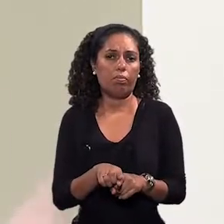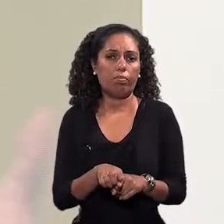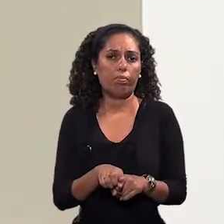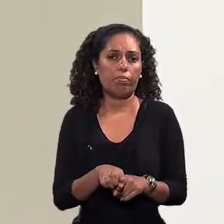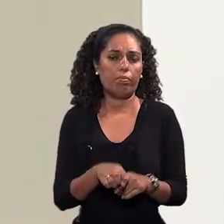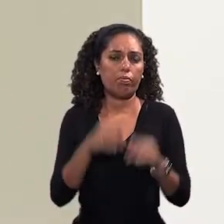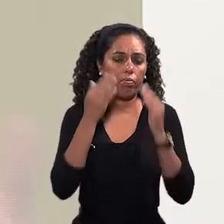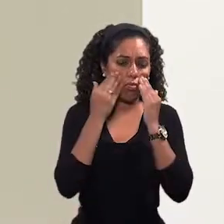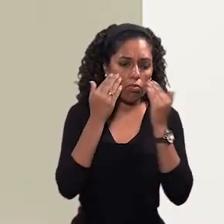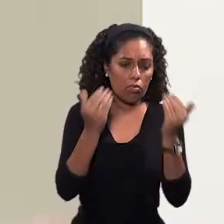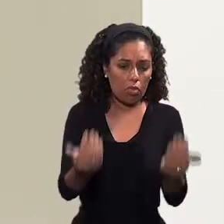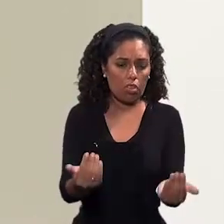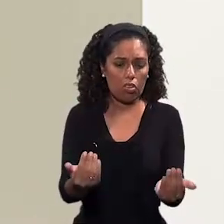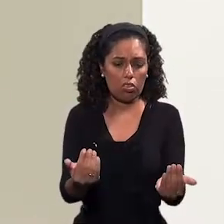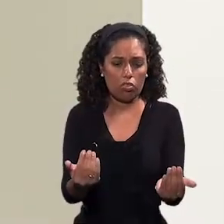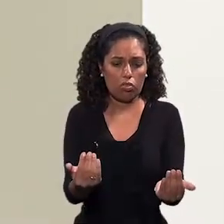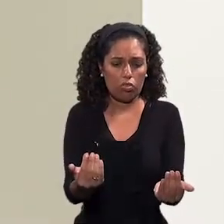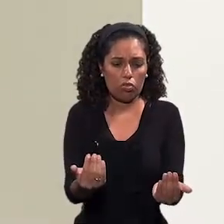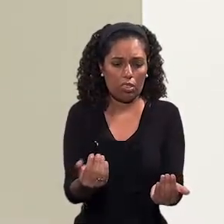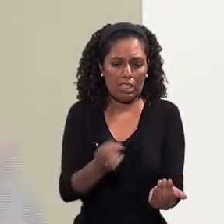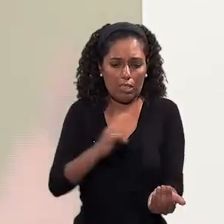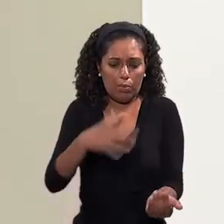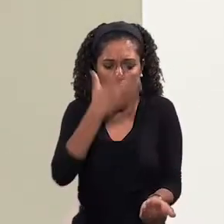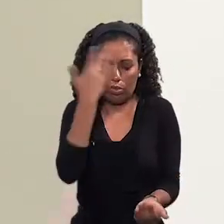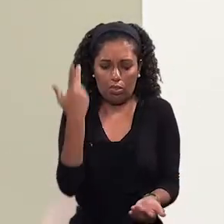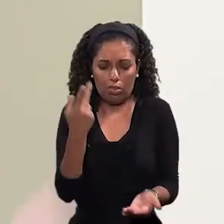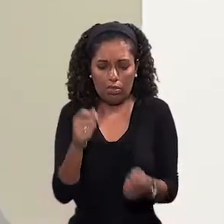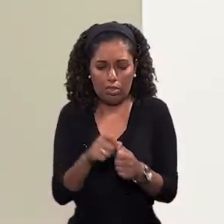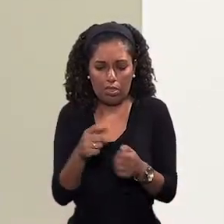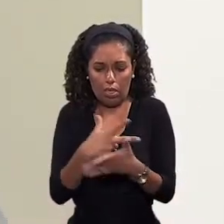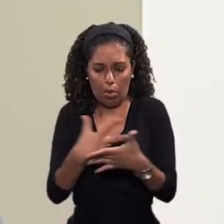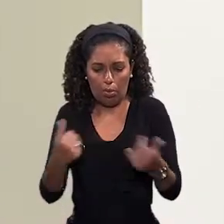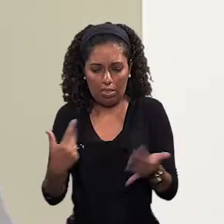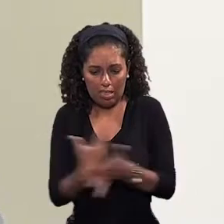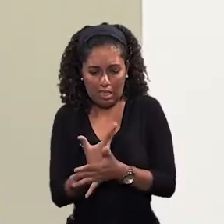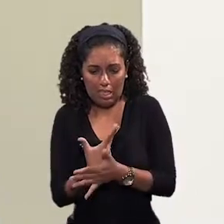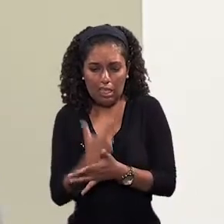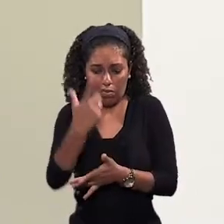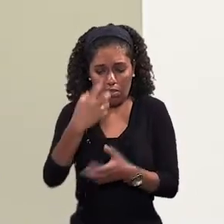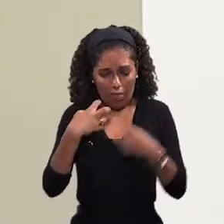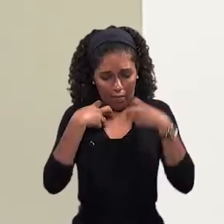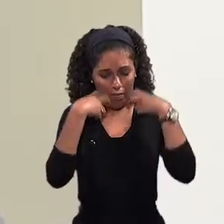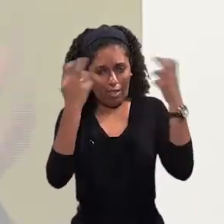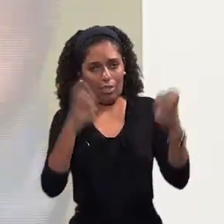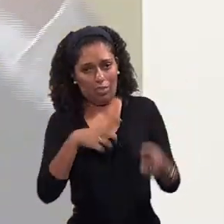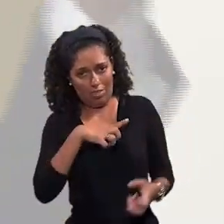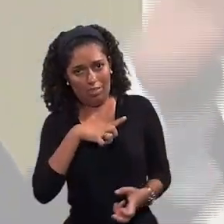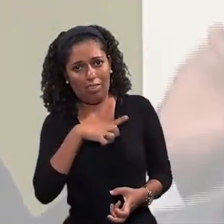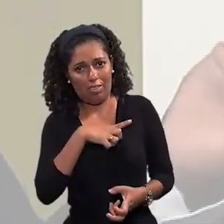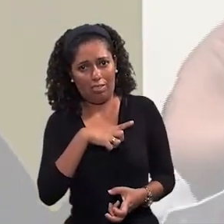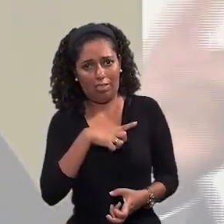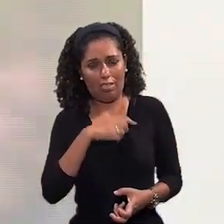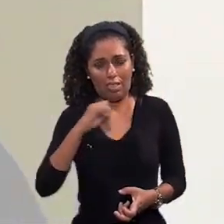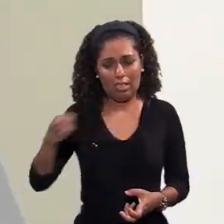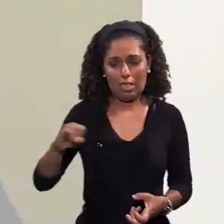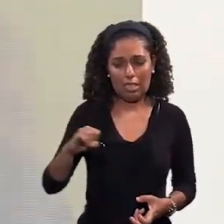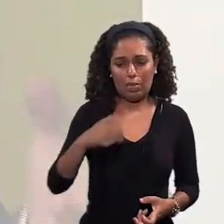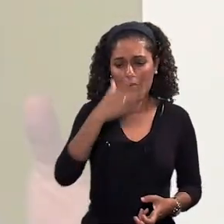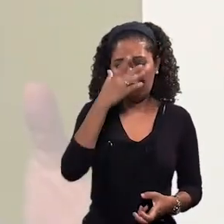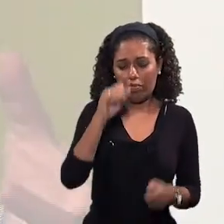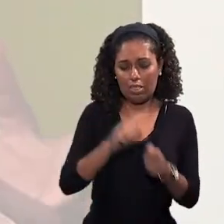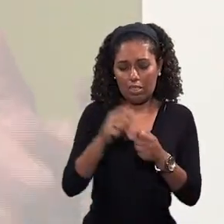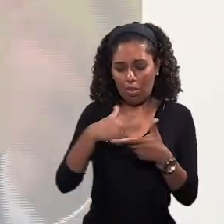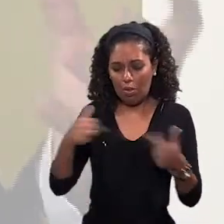certa forma, é um mecanismo de se constranger. É um constrangimento você ter o seu nome, você ter a sua instituição passando vergonha em rede nacional, em